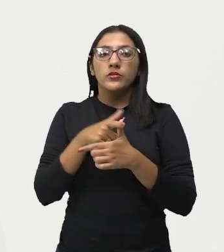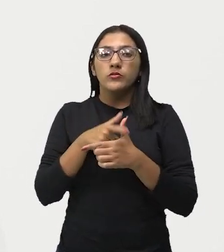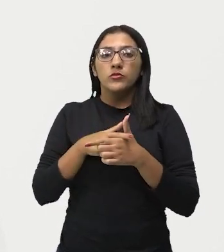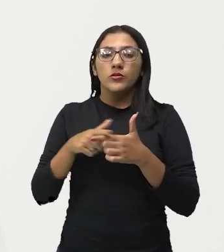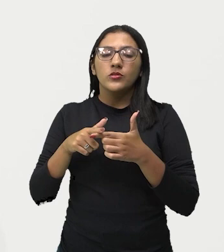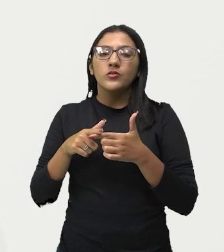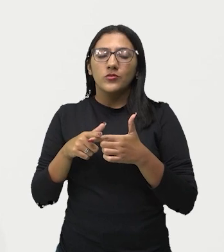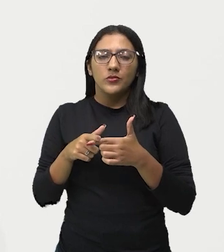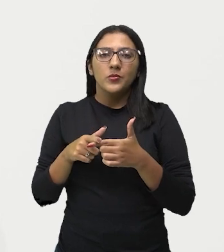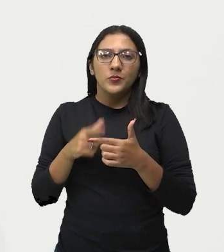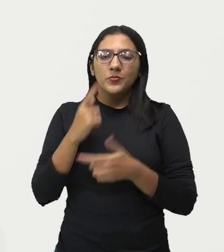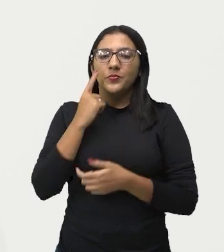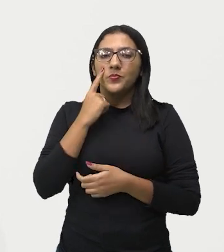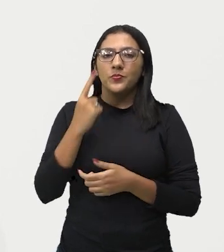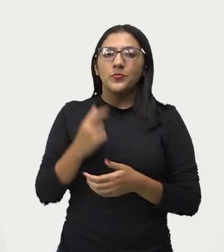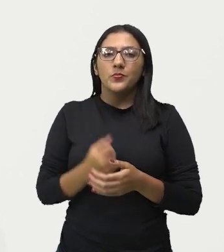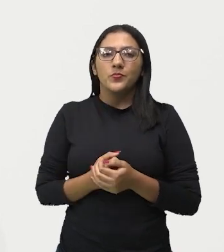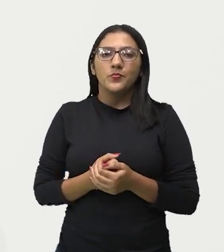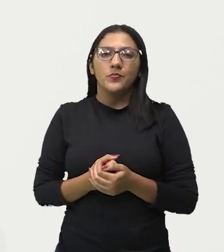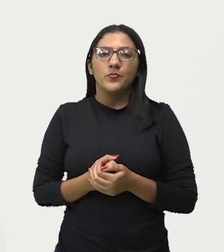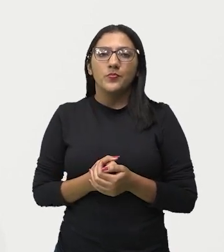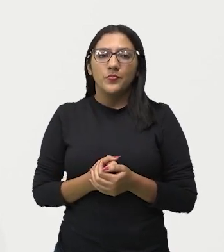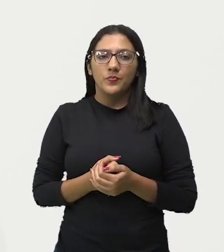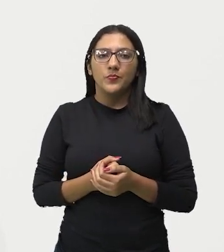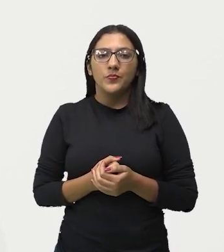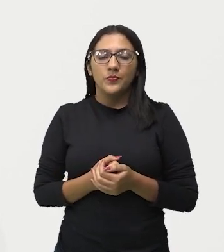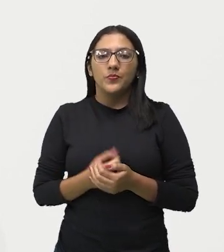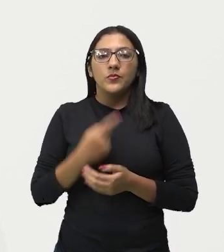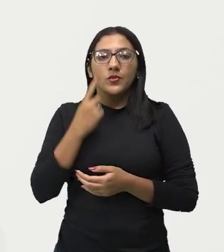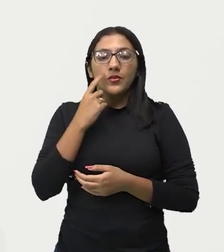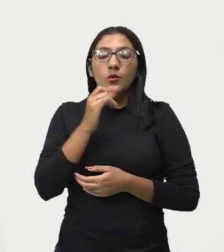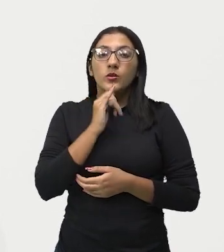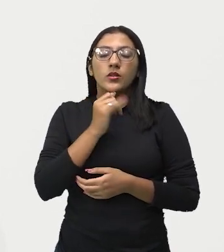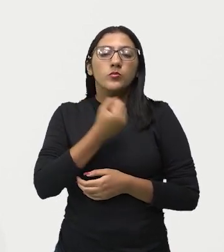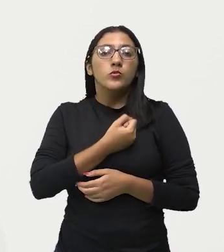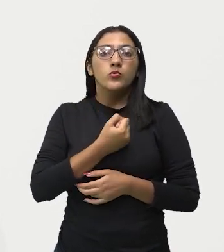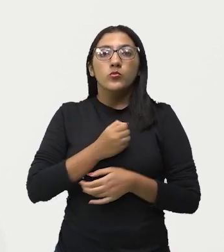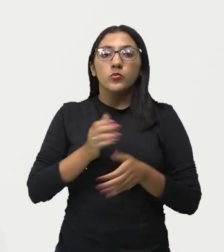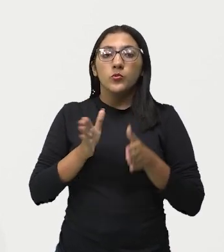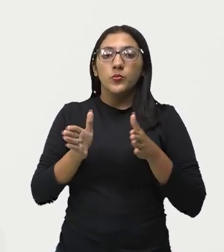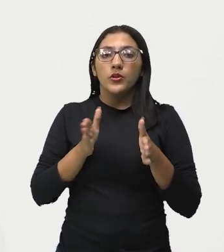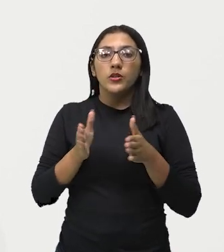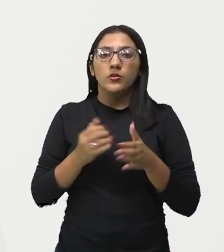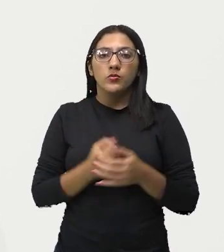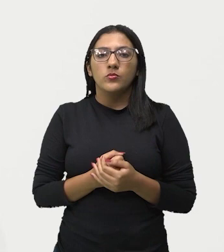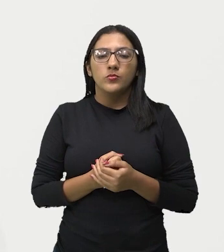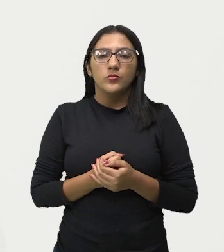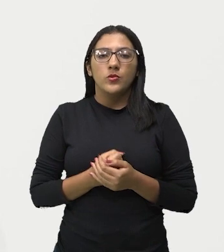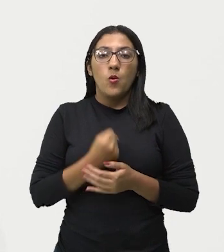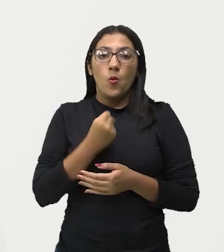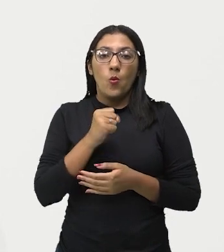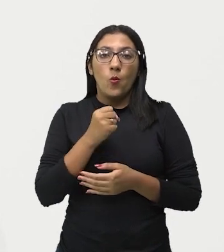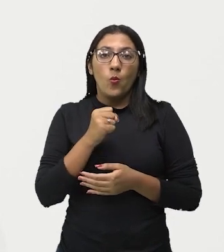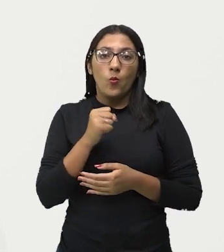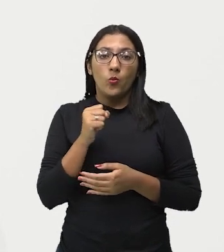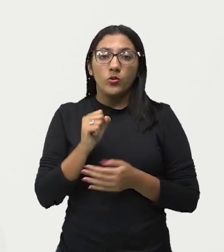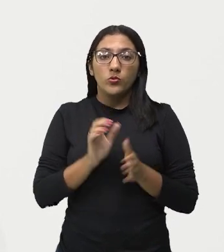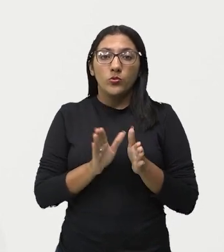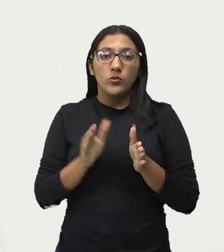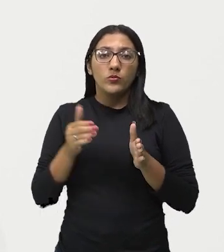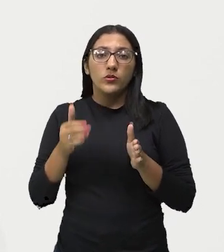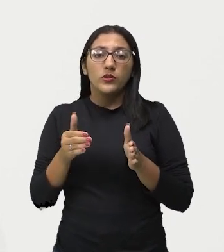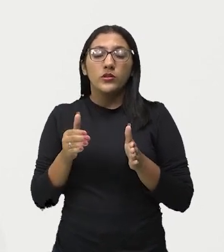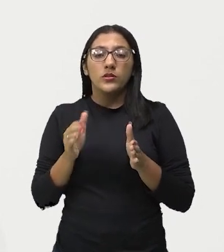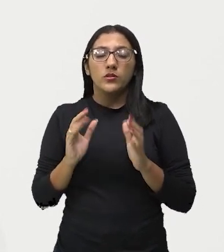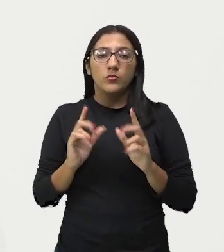divisor comum? Qual é? O MDC entre os números 8 e 12.